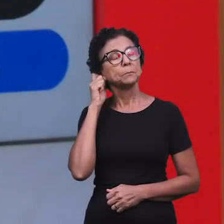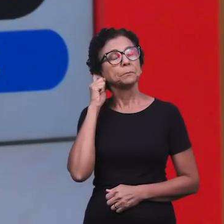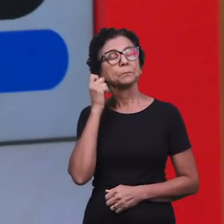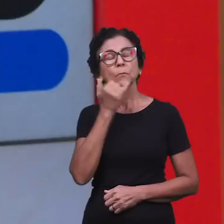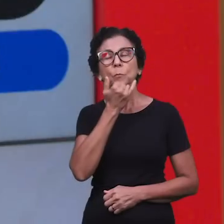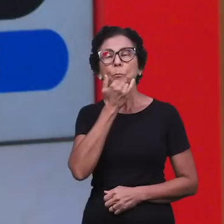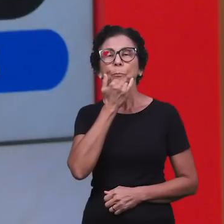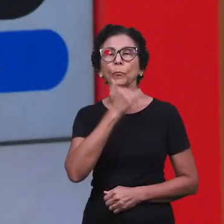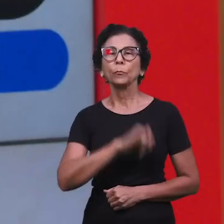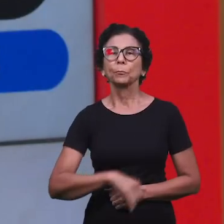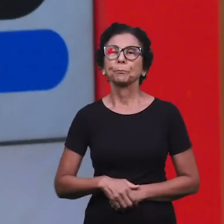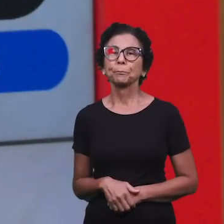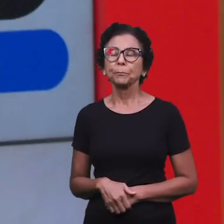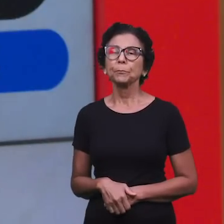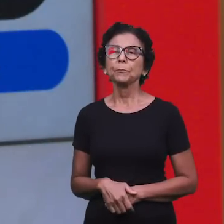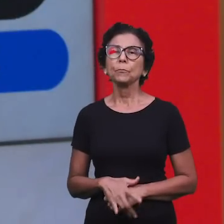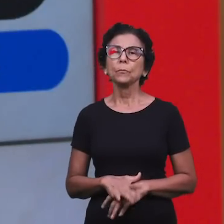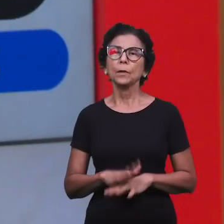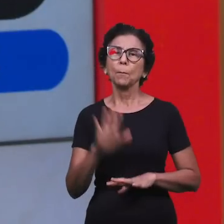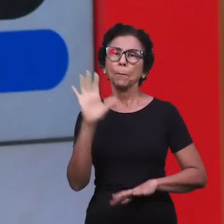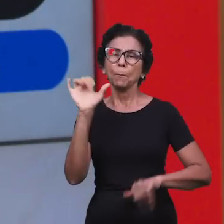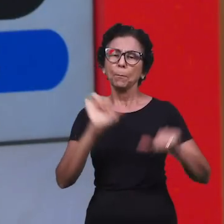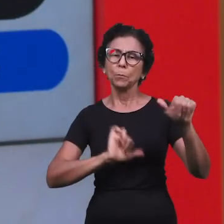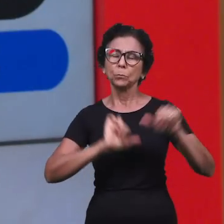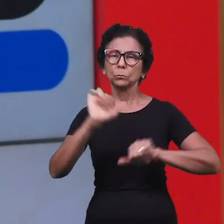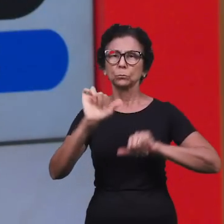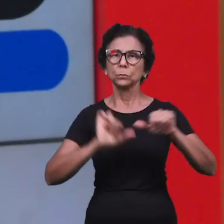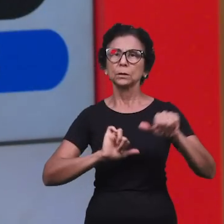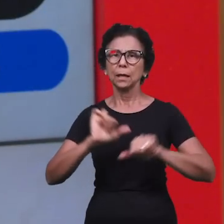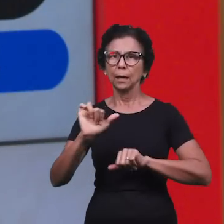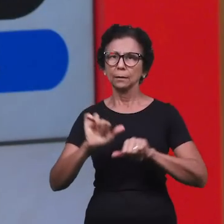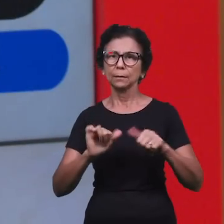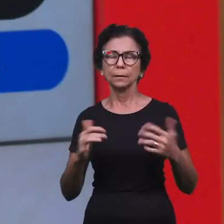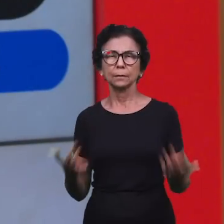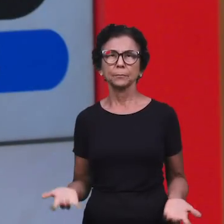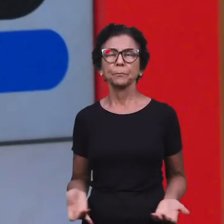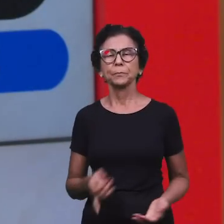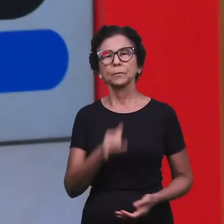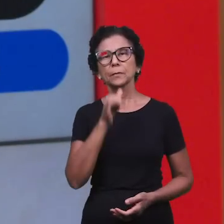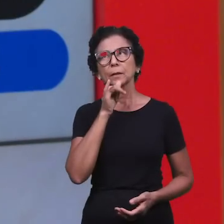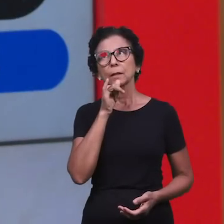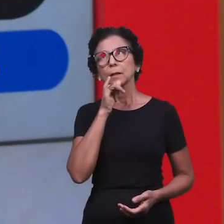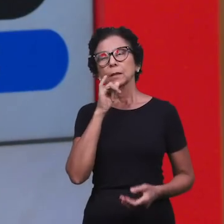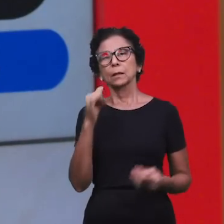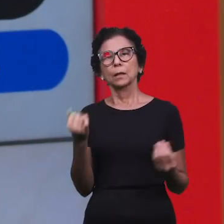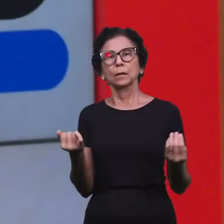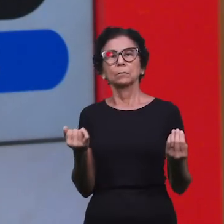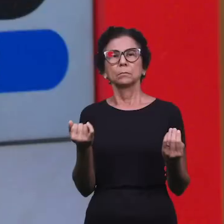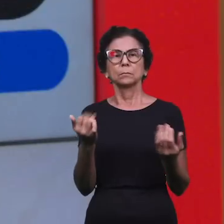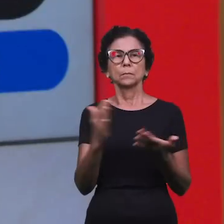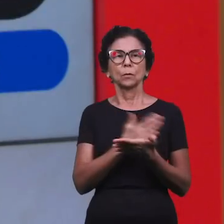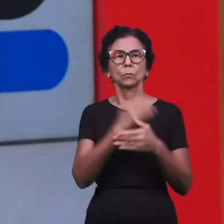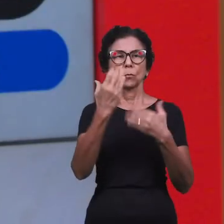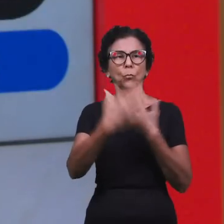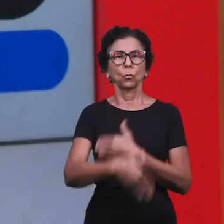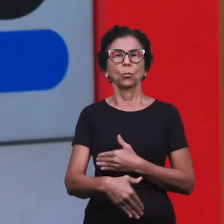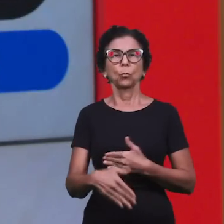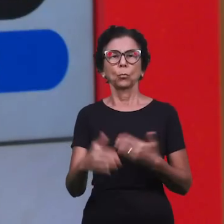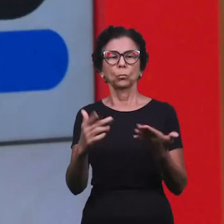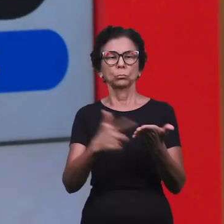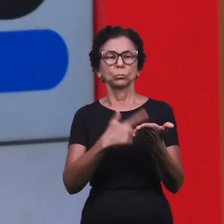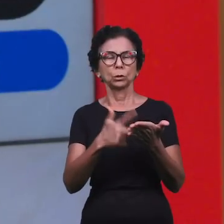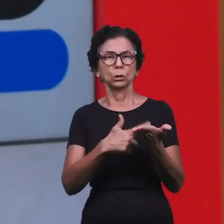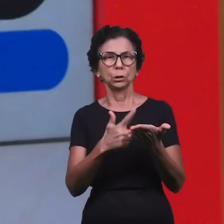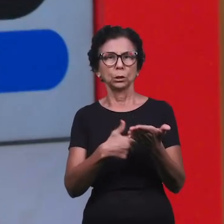mercado. Você pode diversificar os recursos, tá bom? Para alguns concursos eu ainda vou utilizar livros,